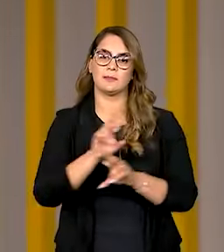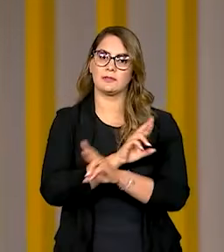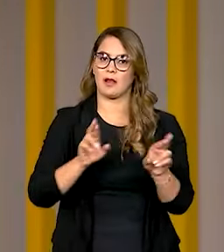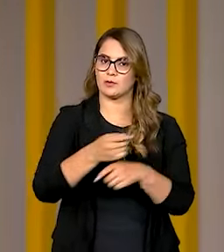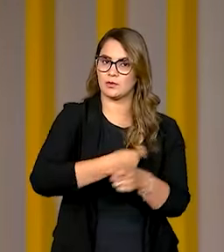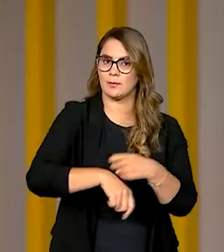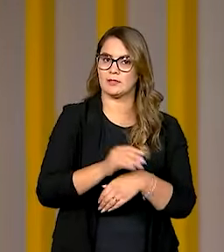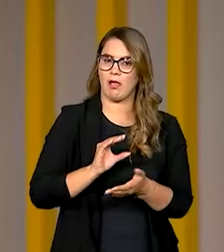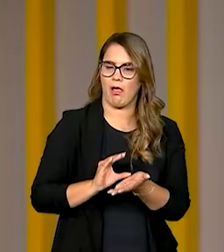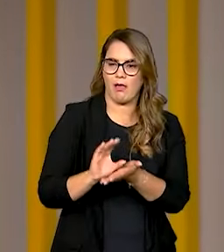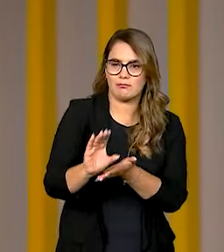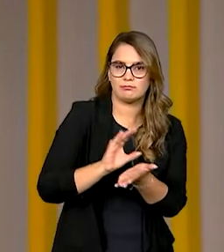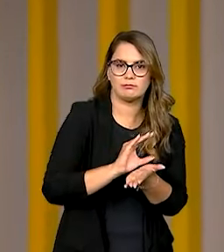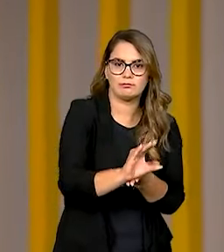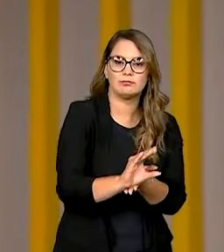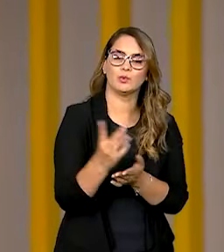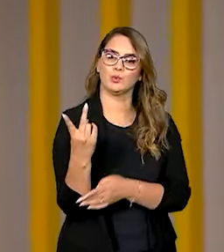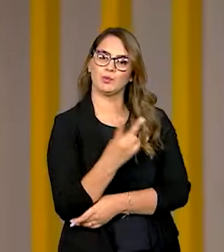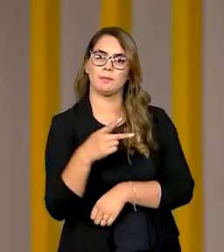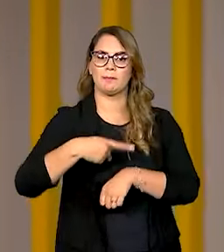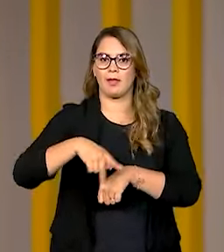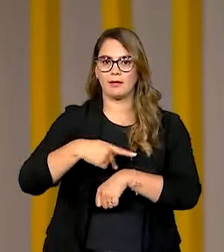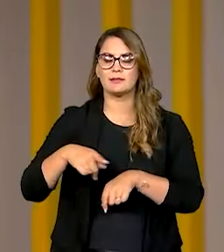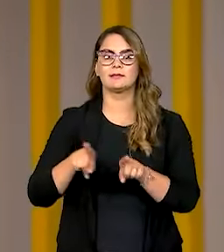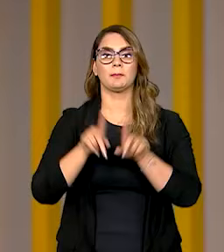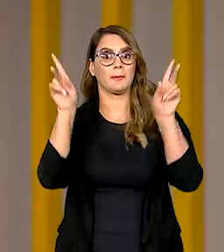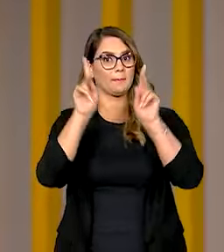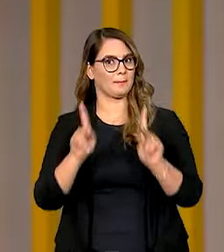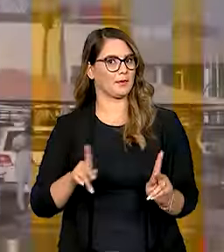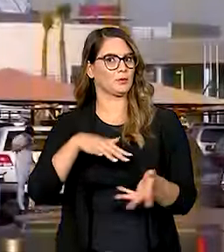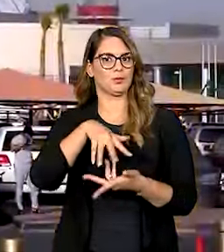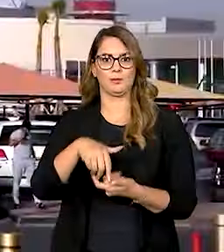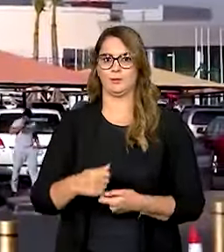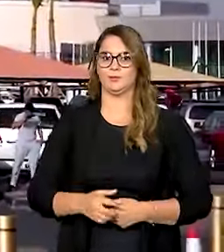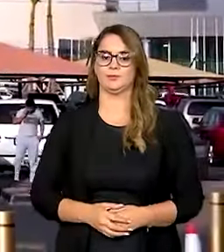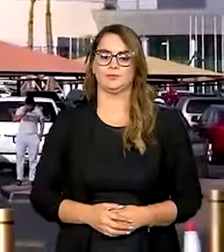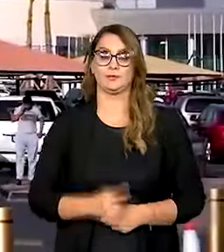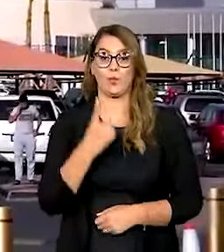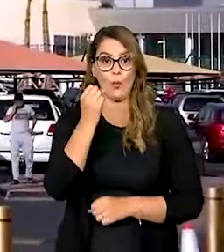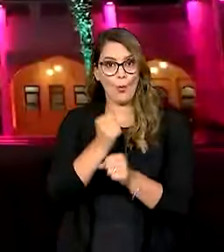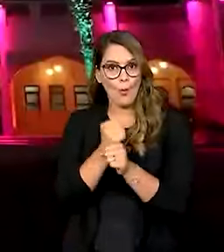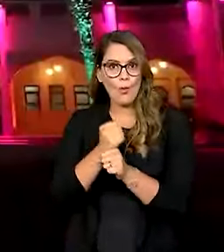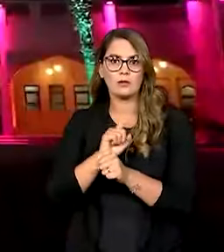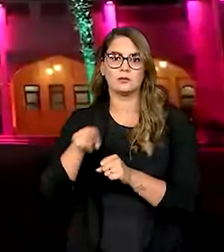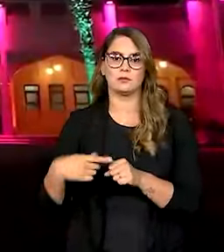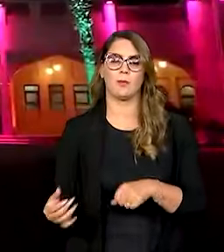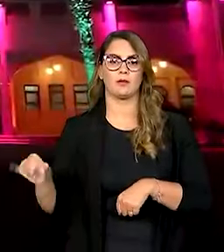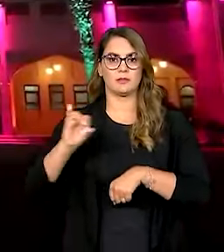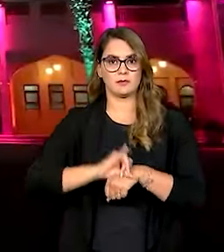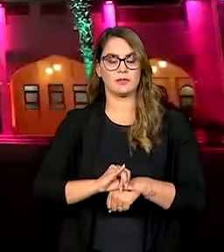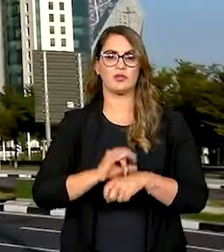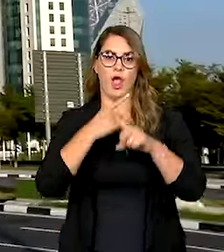e investimento crescentes entre os dois países e a paz no mundo. Um ano depois de sediar a Copa do